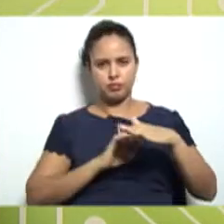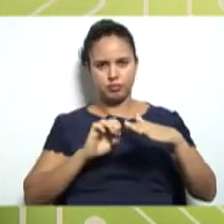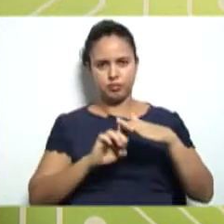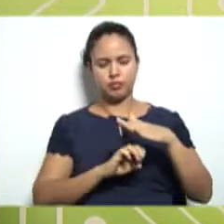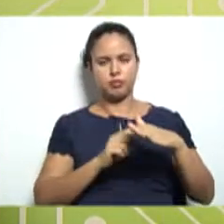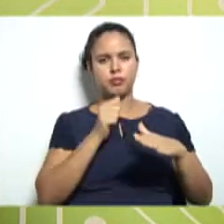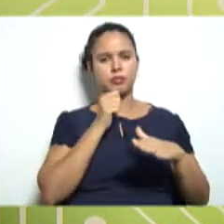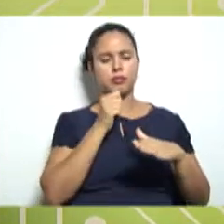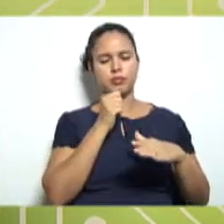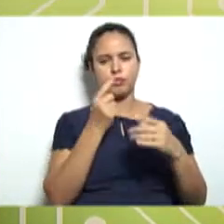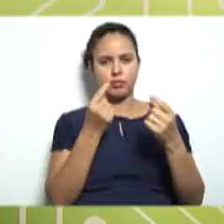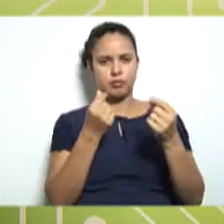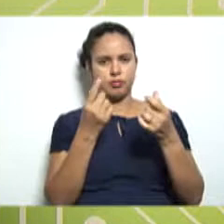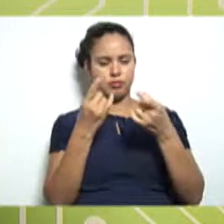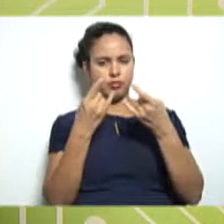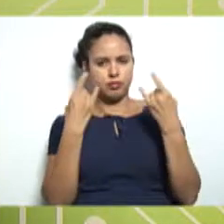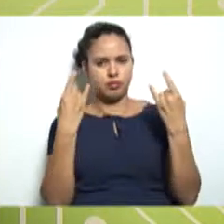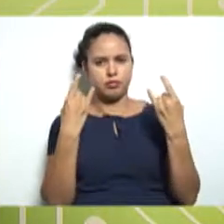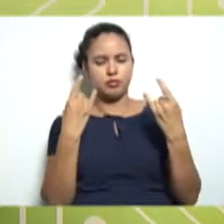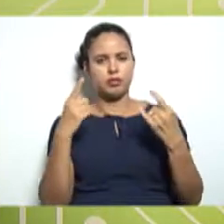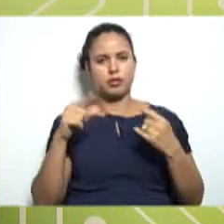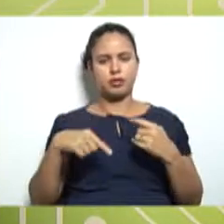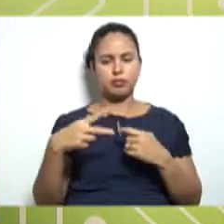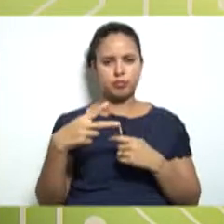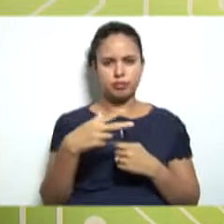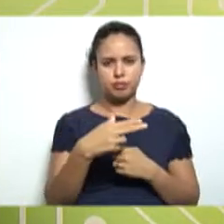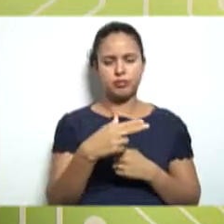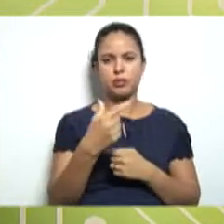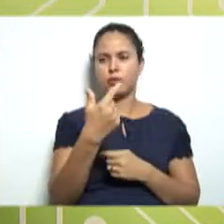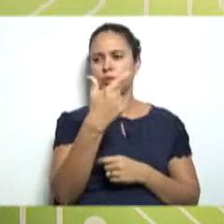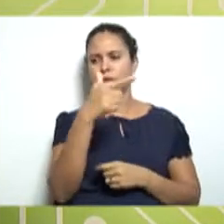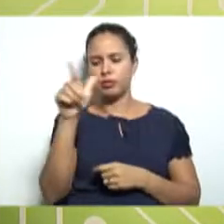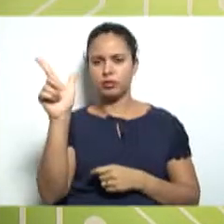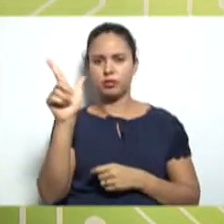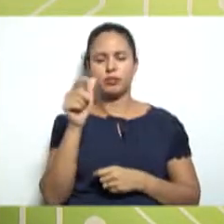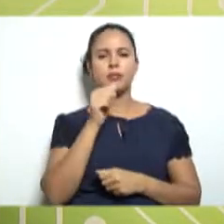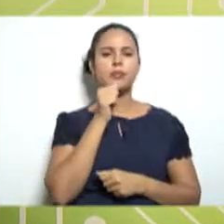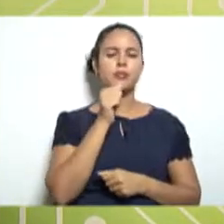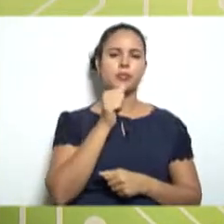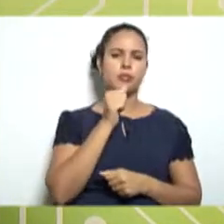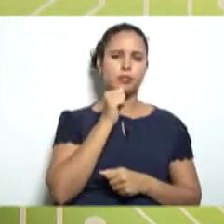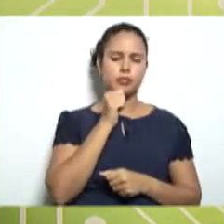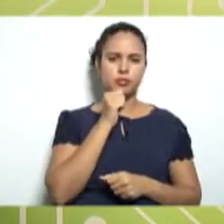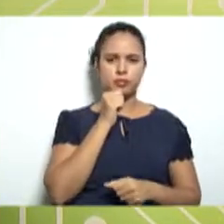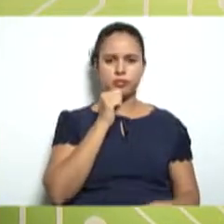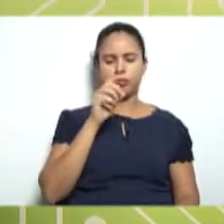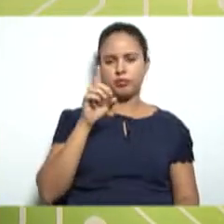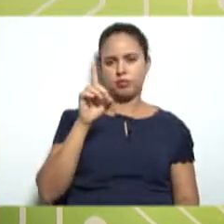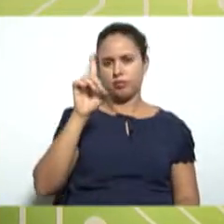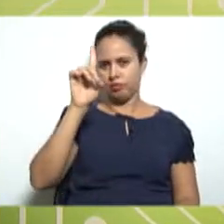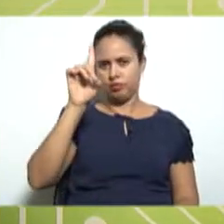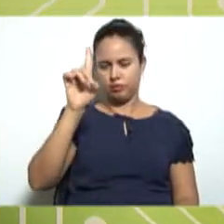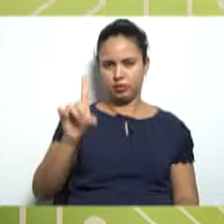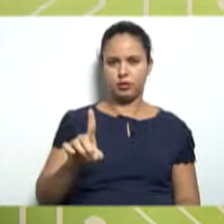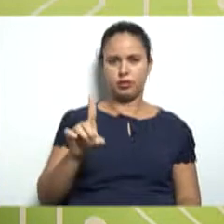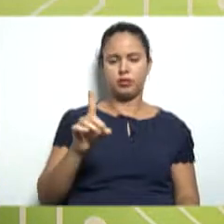de limpeza. A ideia aqui é cortar o intermediário, a gente não tem mais o dono da empresa, não tem mais o gerente,